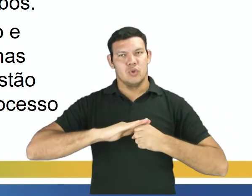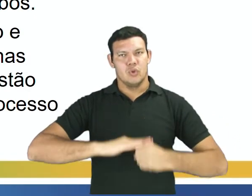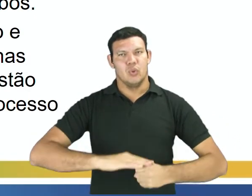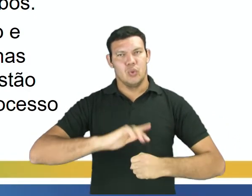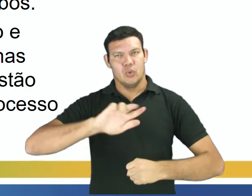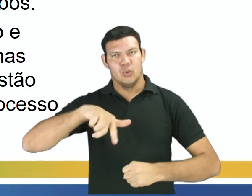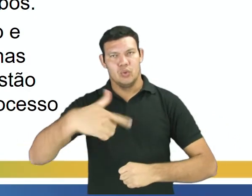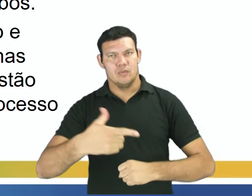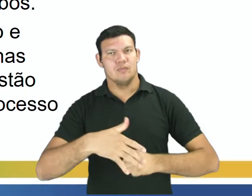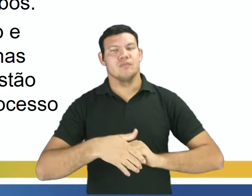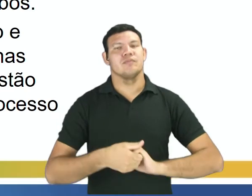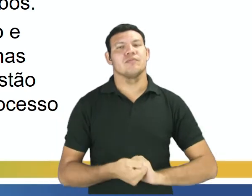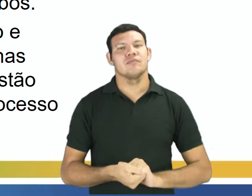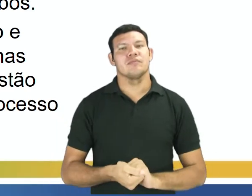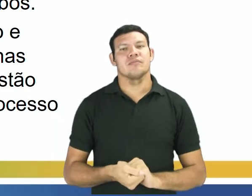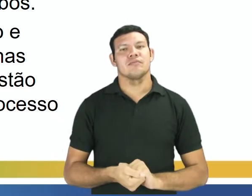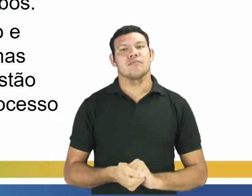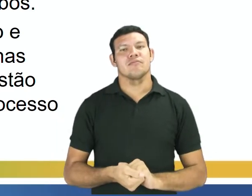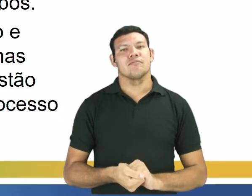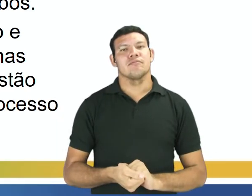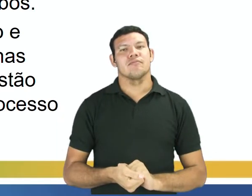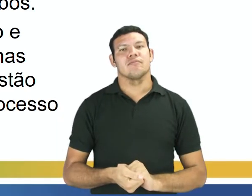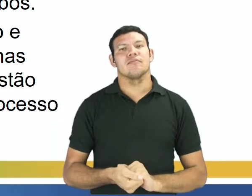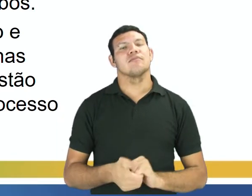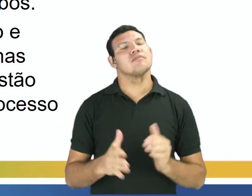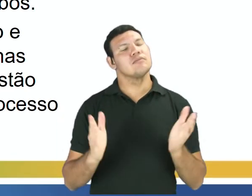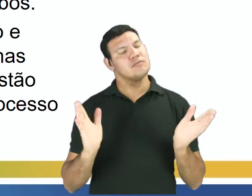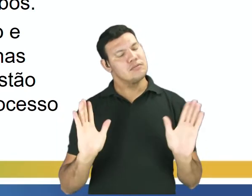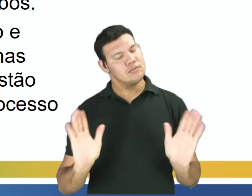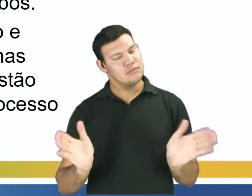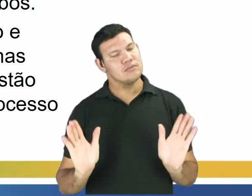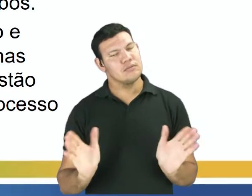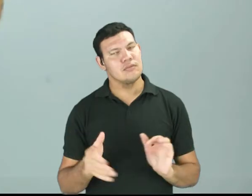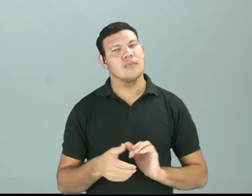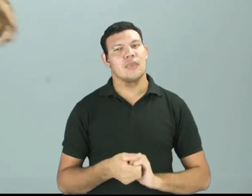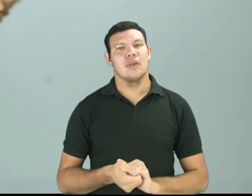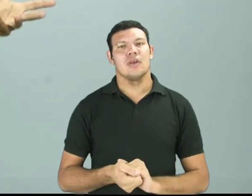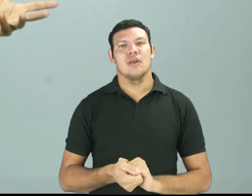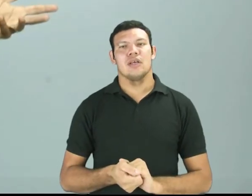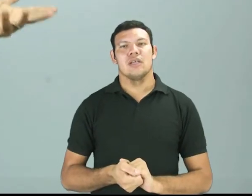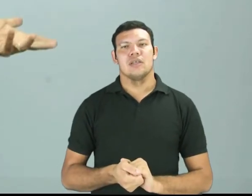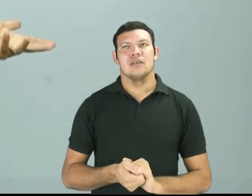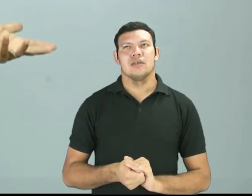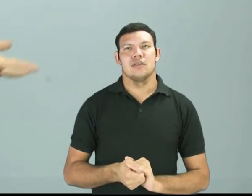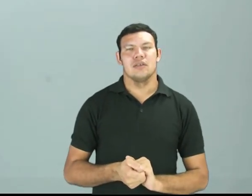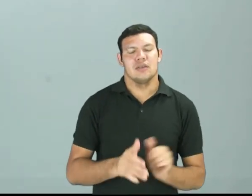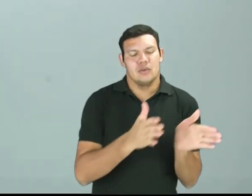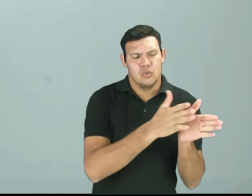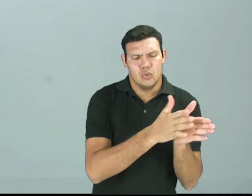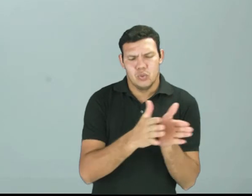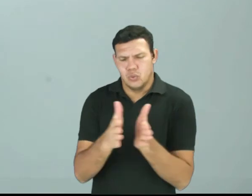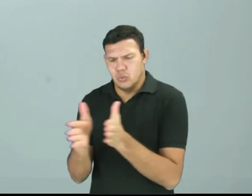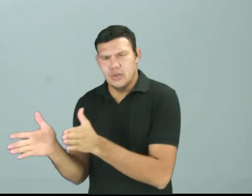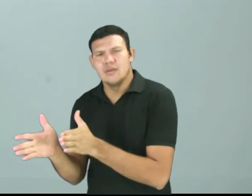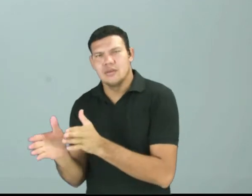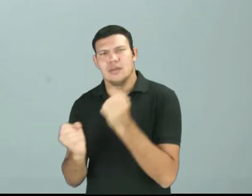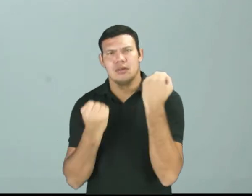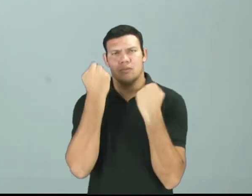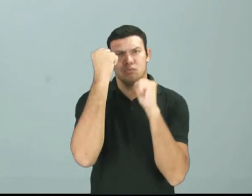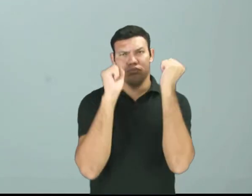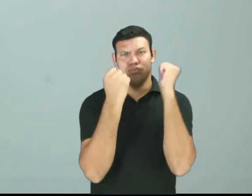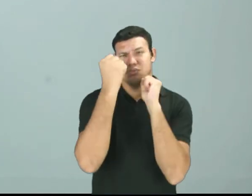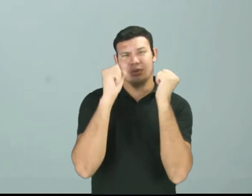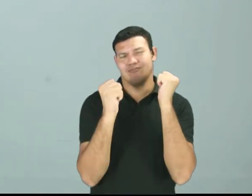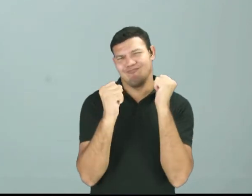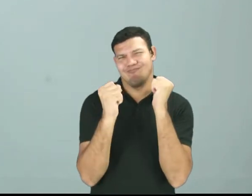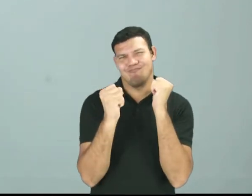hoje aparecem, despontam já em relação a outras fases da industrialização que até então eles